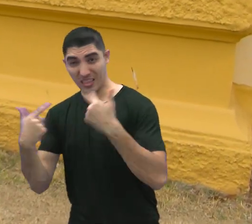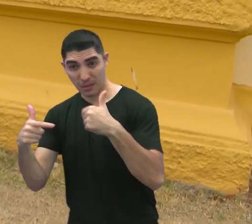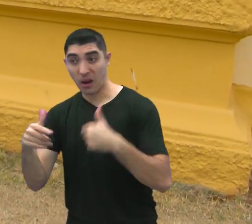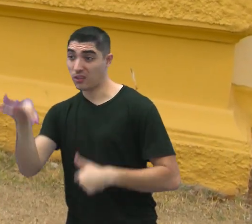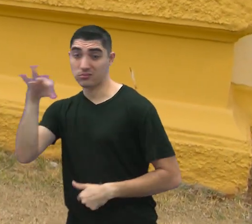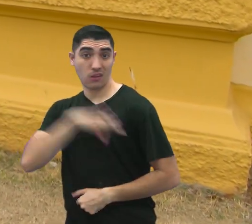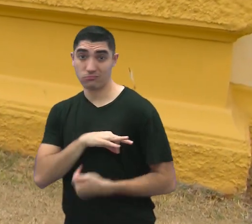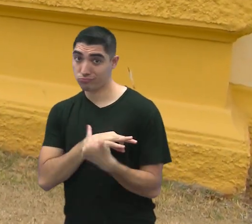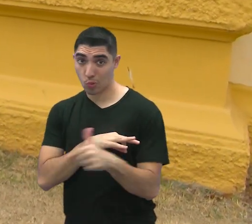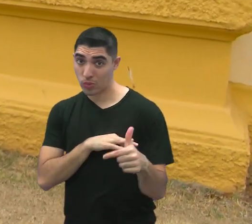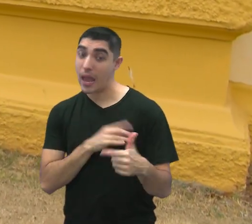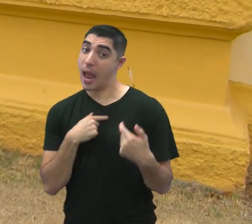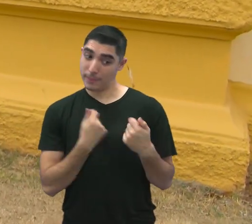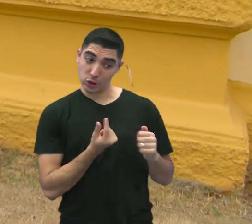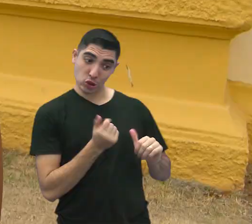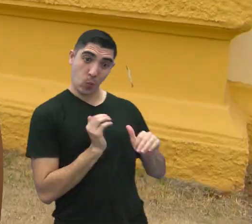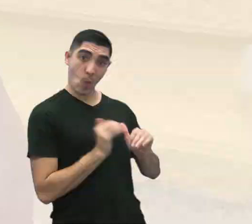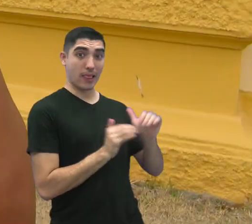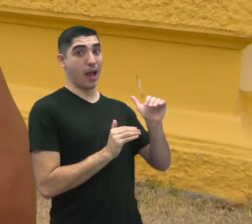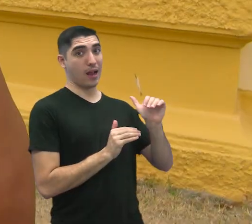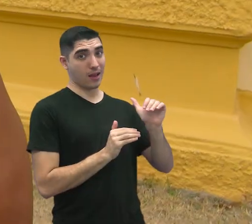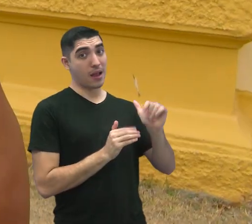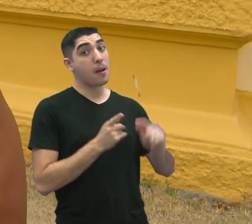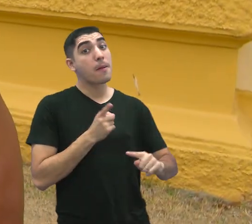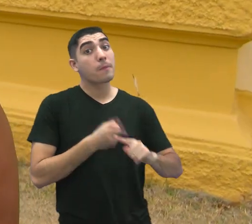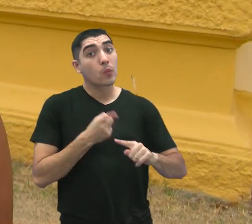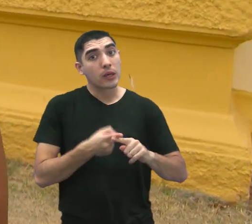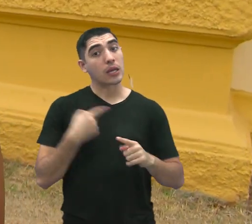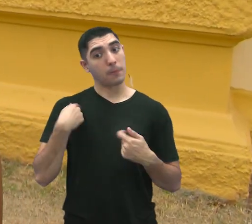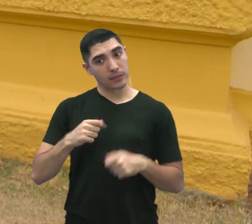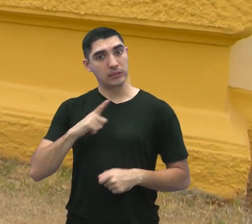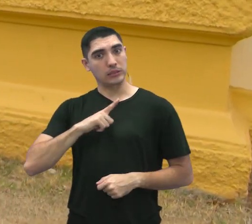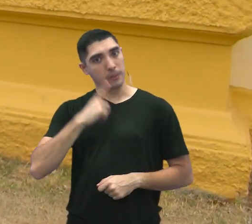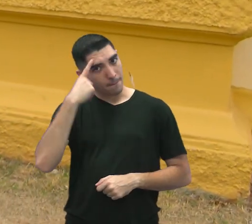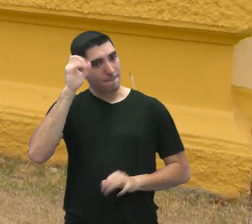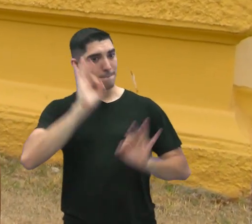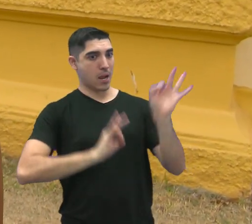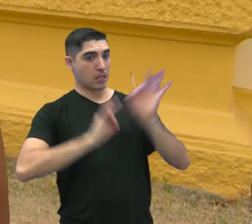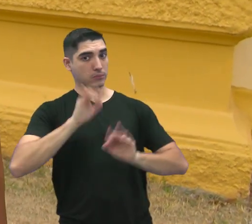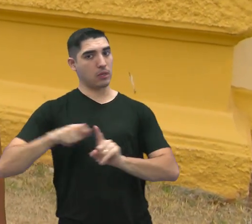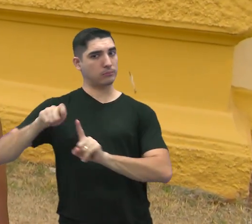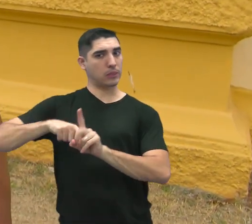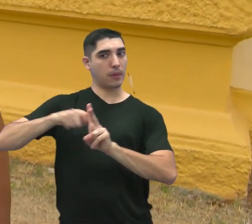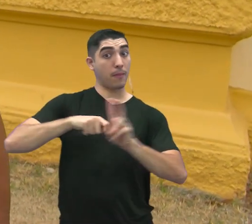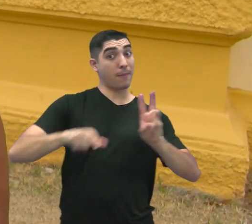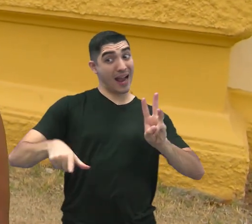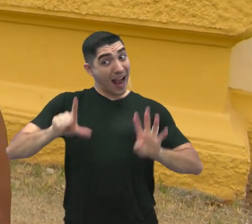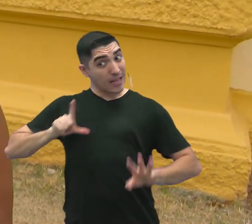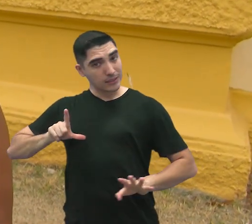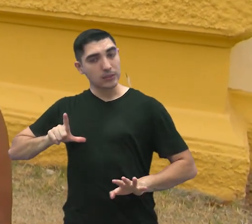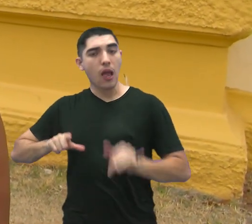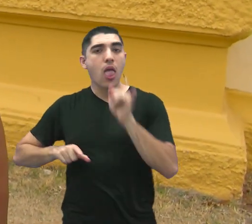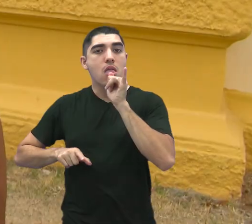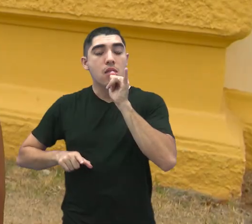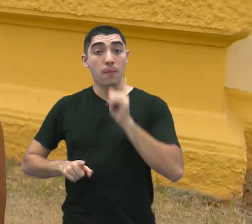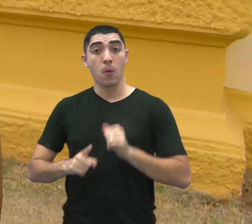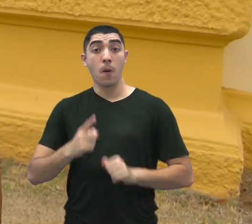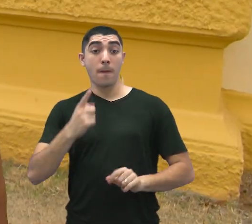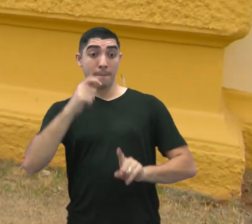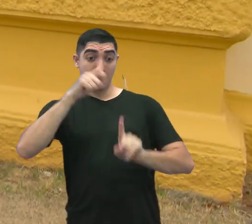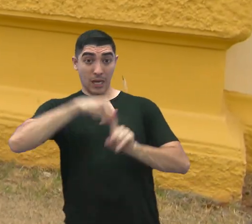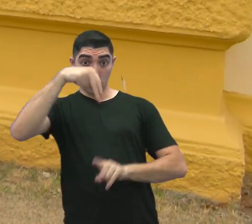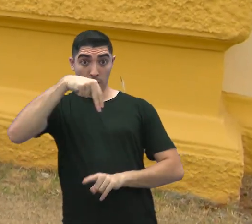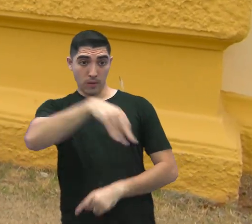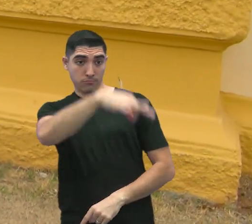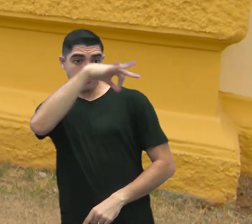E, então aí eu prefiro guardar a segunda parcela, porque a gente tem que planejar meses antes. Recebeu a primeira parcela antes de